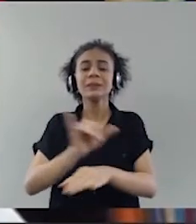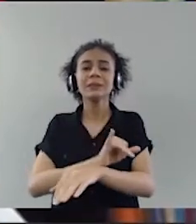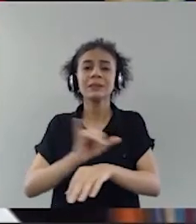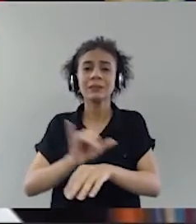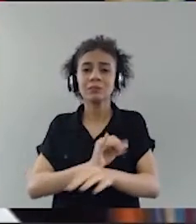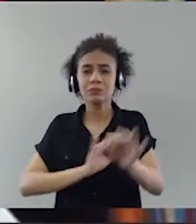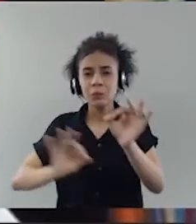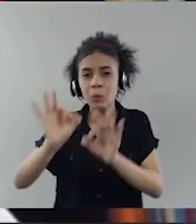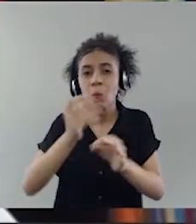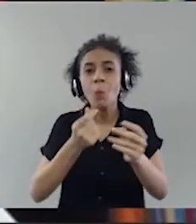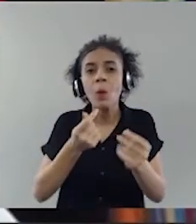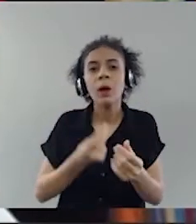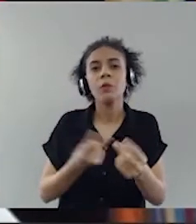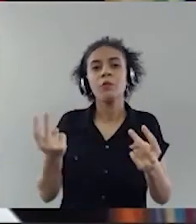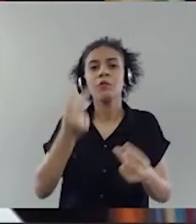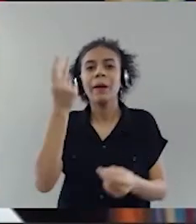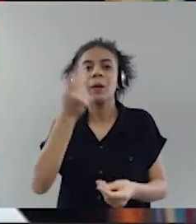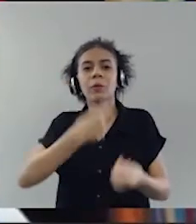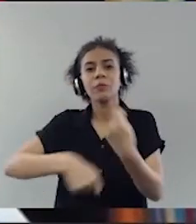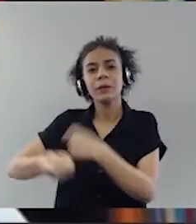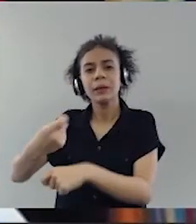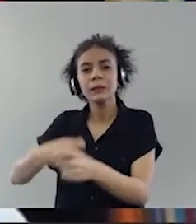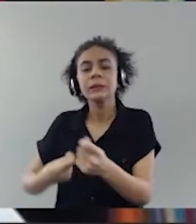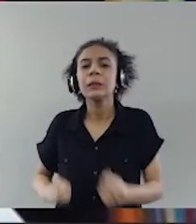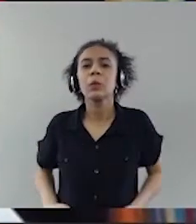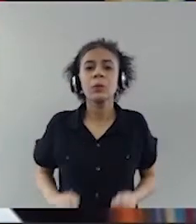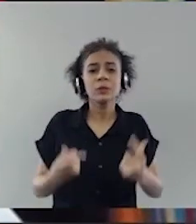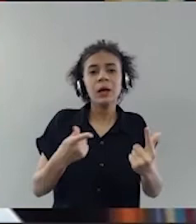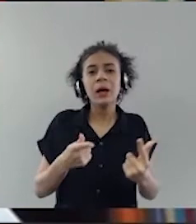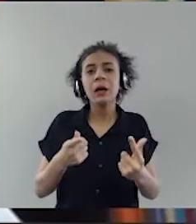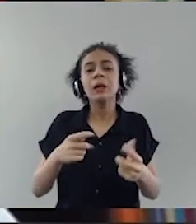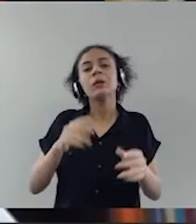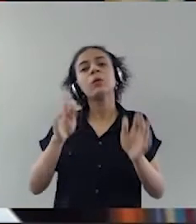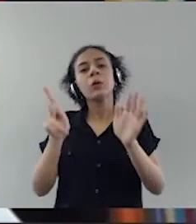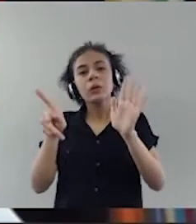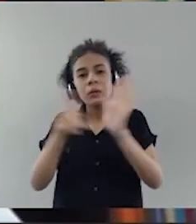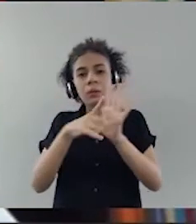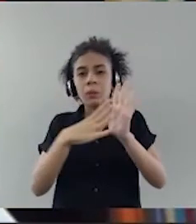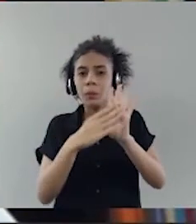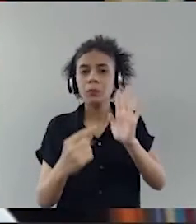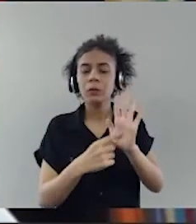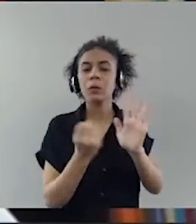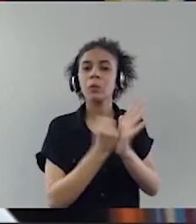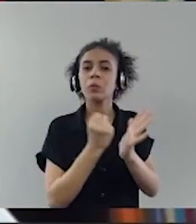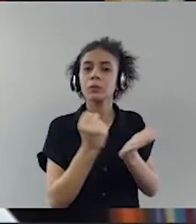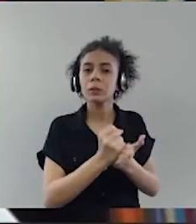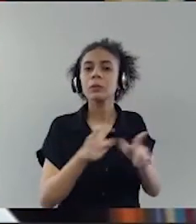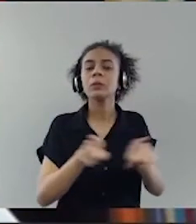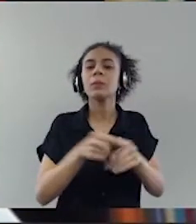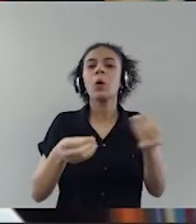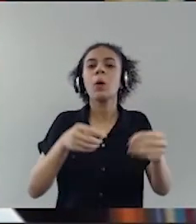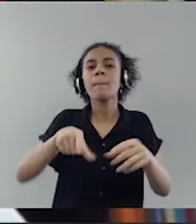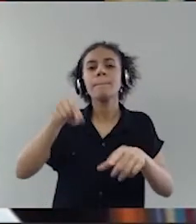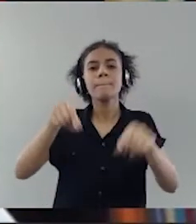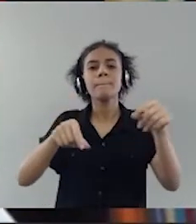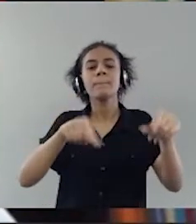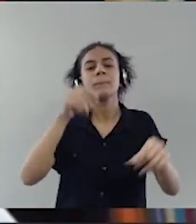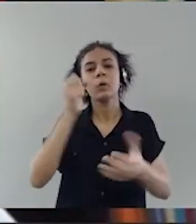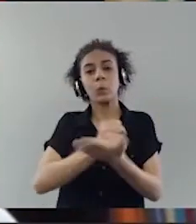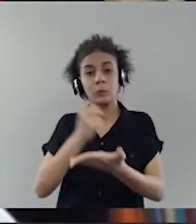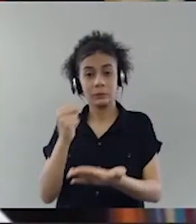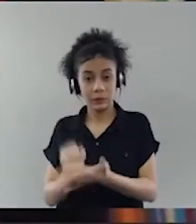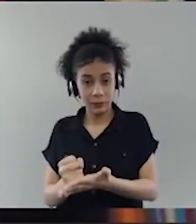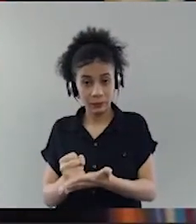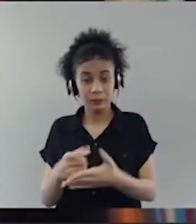também orçamentário e financeiro, do modelo contratual que será utilizado e mesmo do processo seletivo. E aí eu chego no